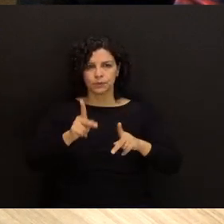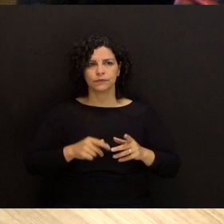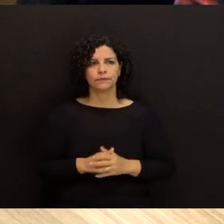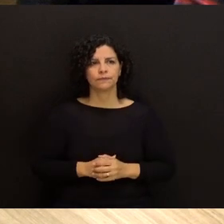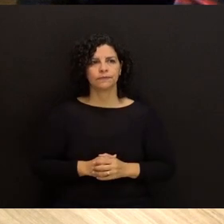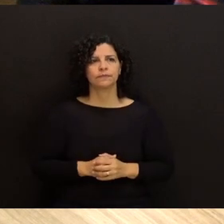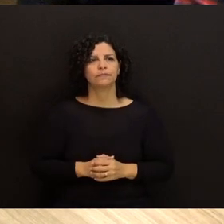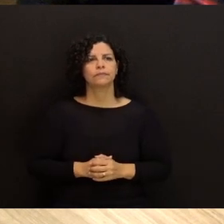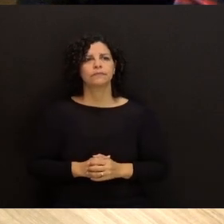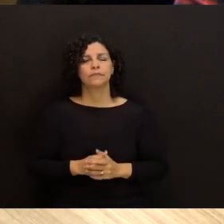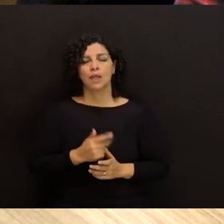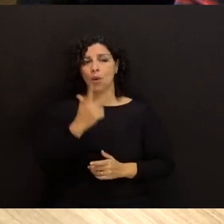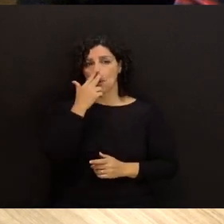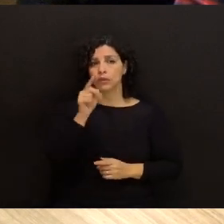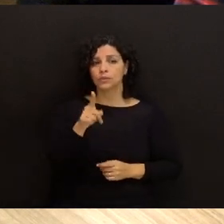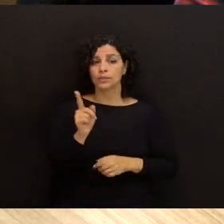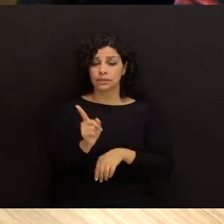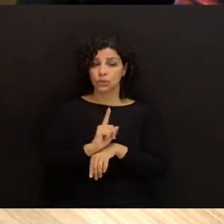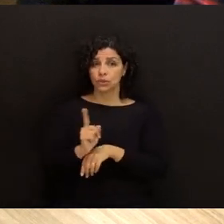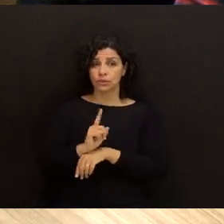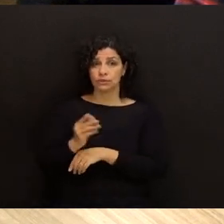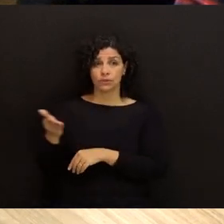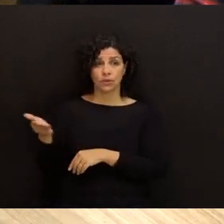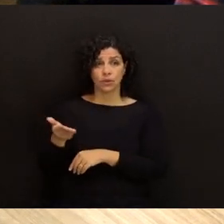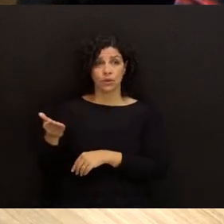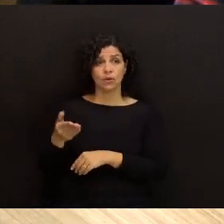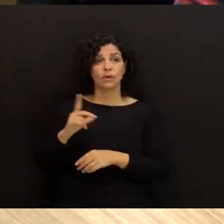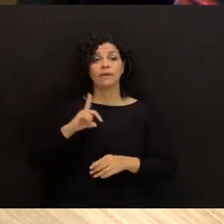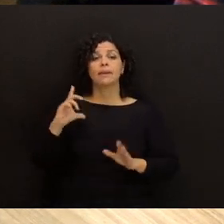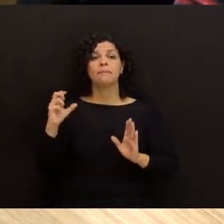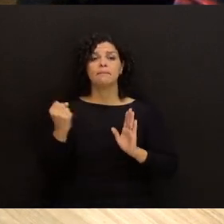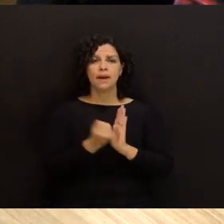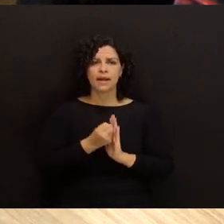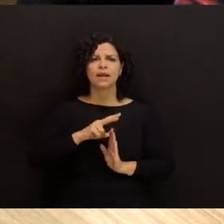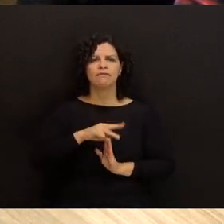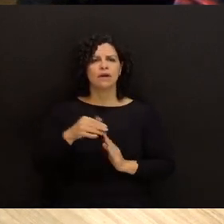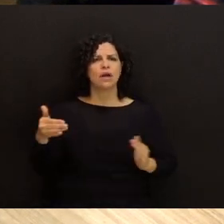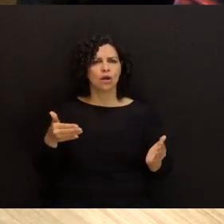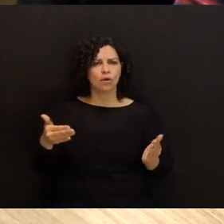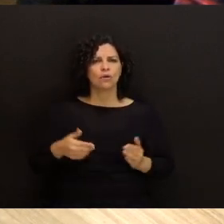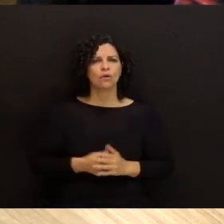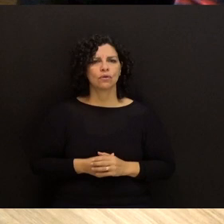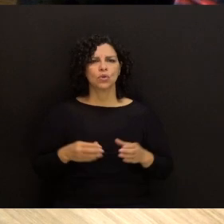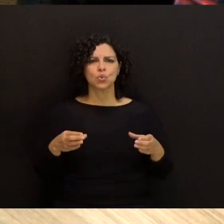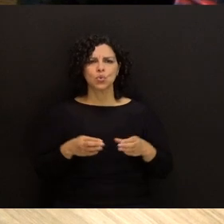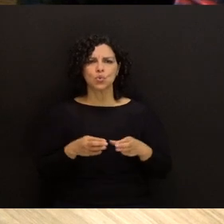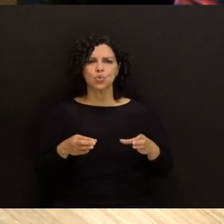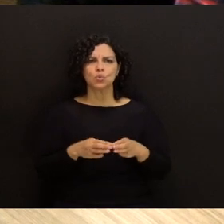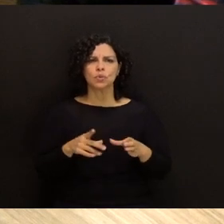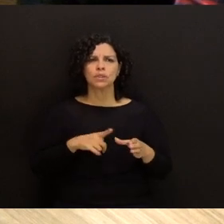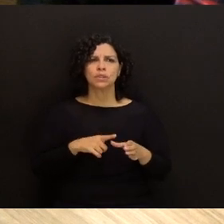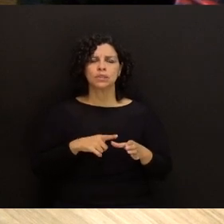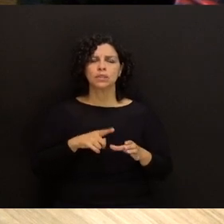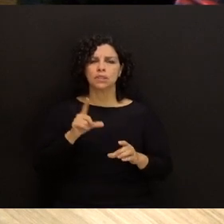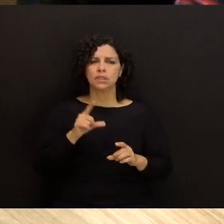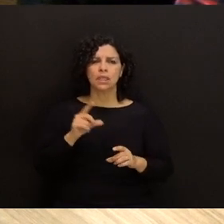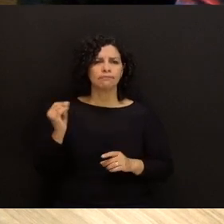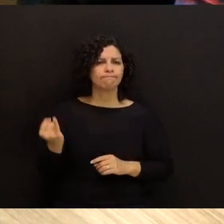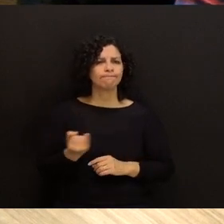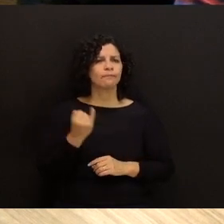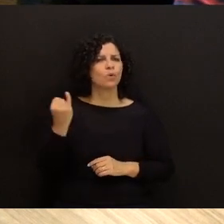eu acho que essa gestão vai ser marcada senhores por um grande destaque